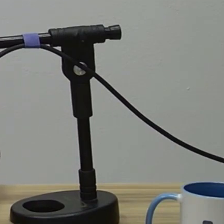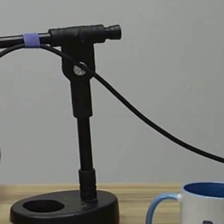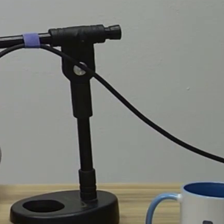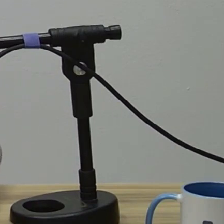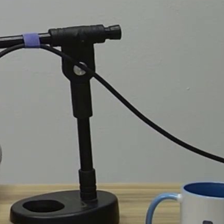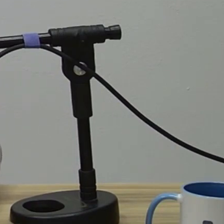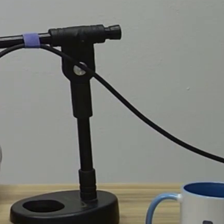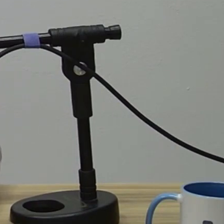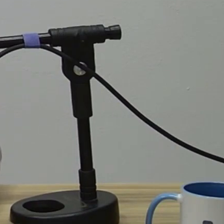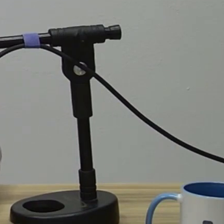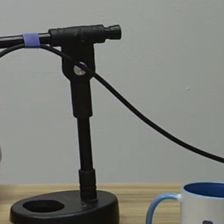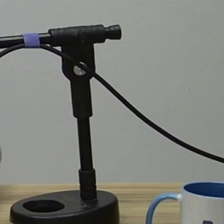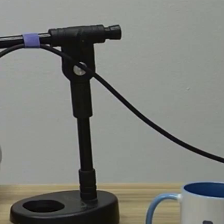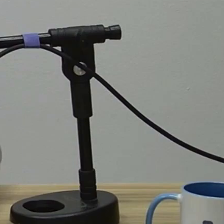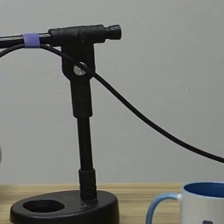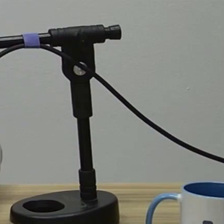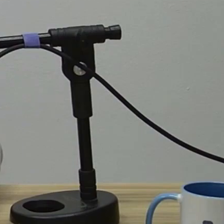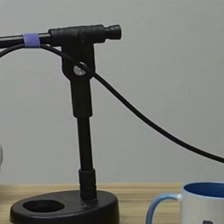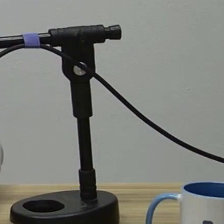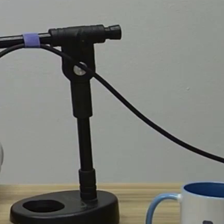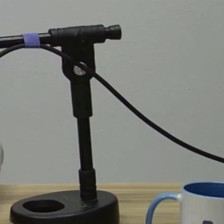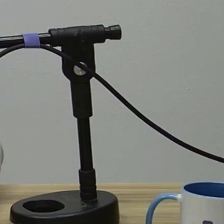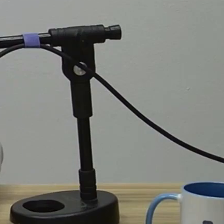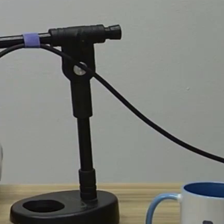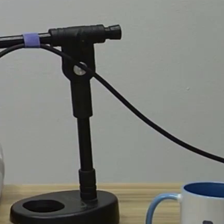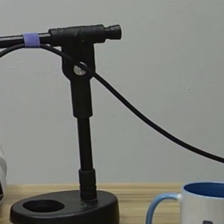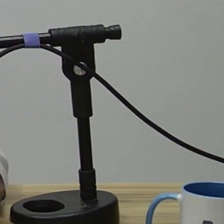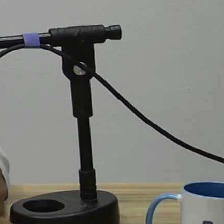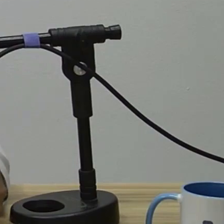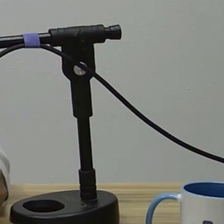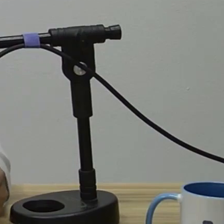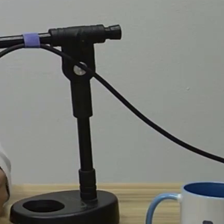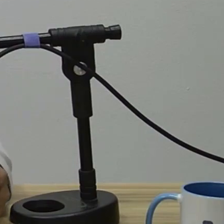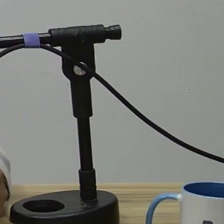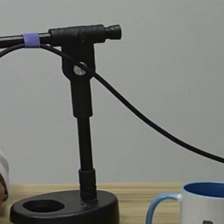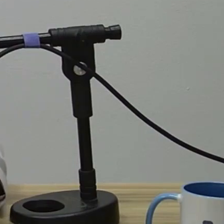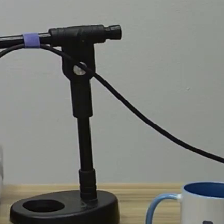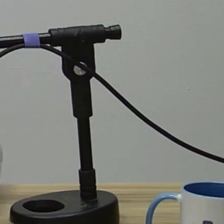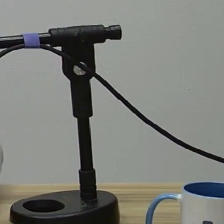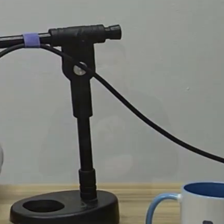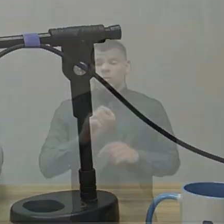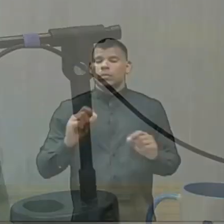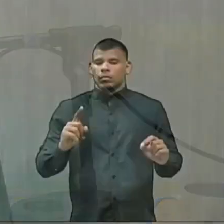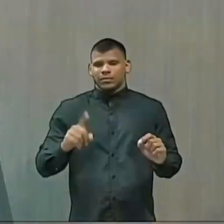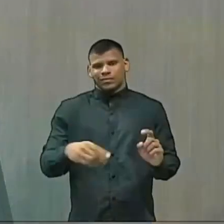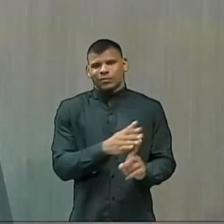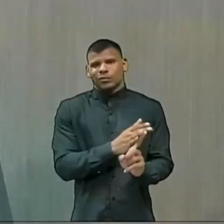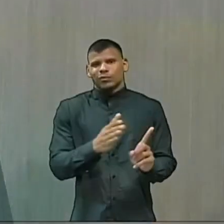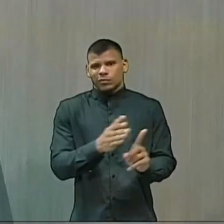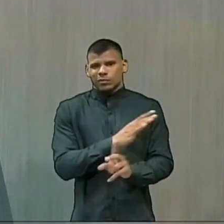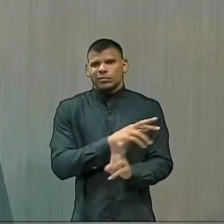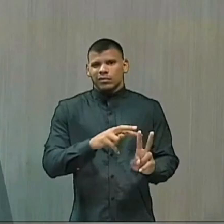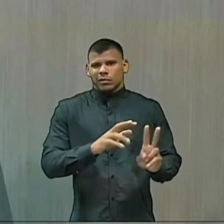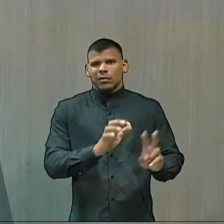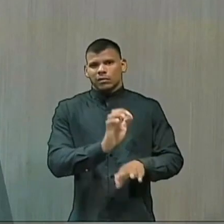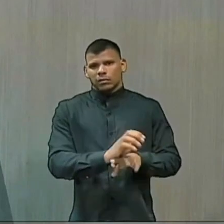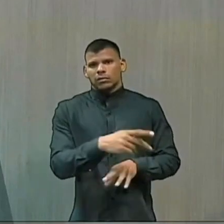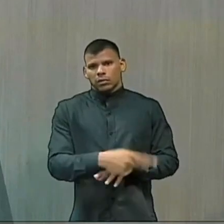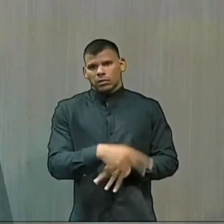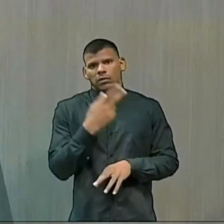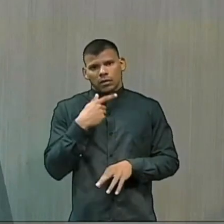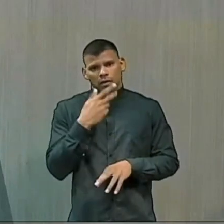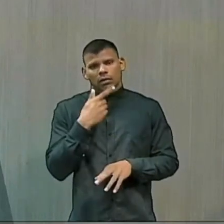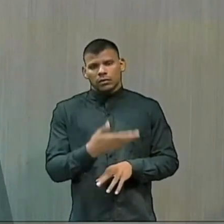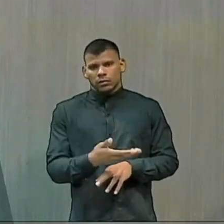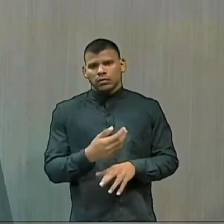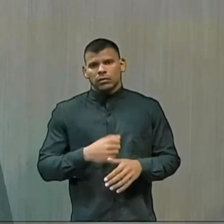exoneração. Vamos ouvir parte do discurso de ontem do deputado Renato Roseno. Sistema prisional cearense.